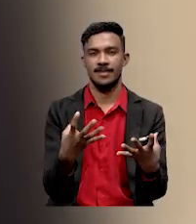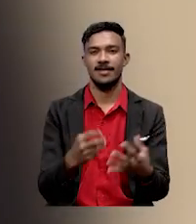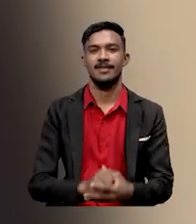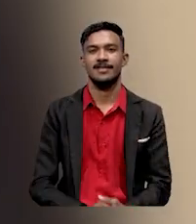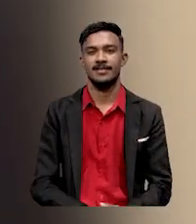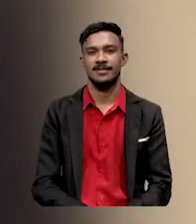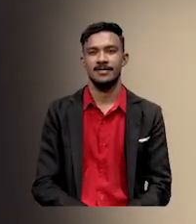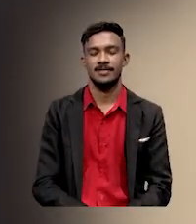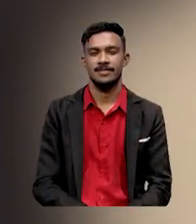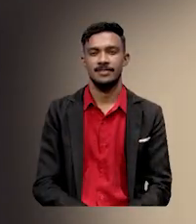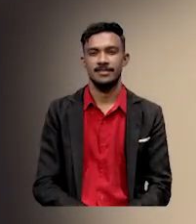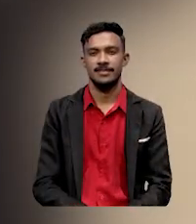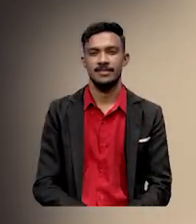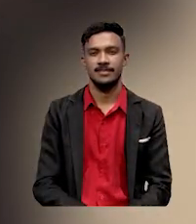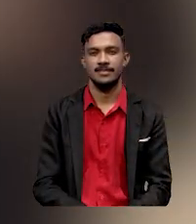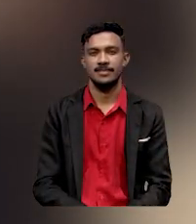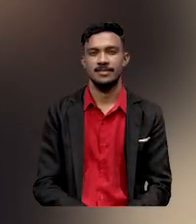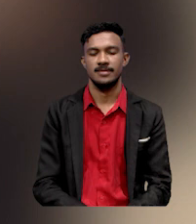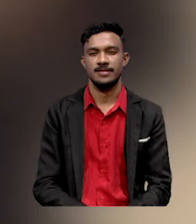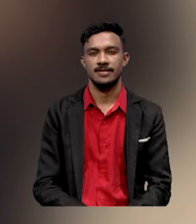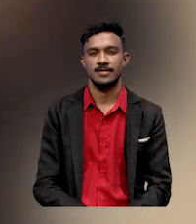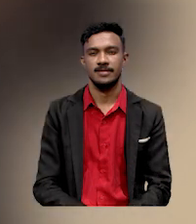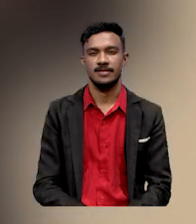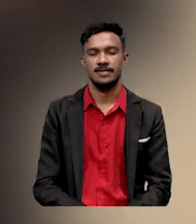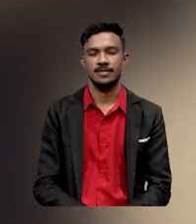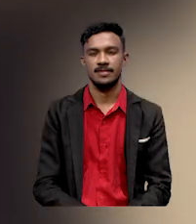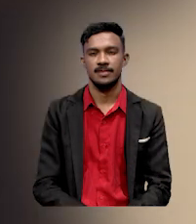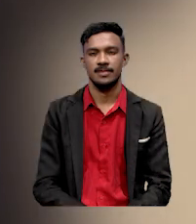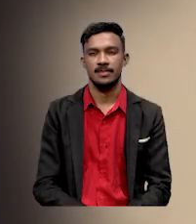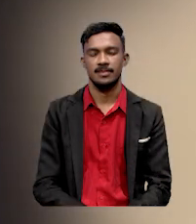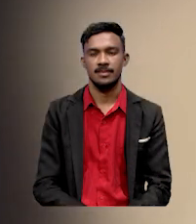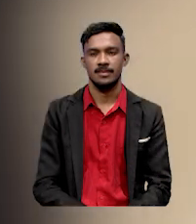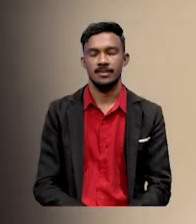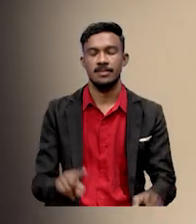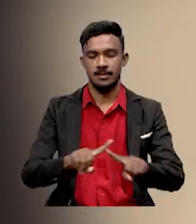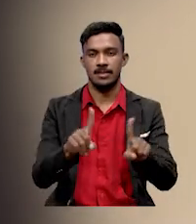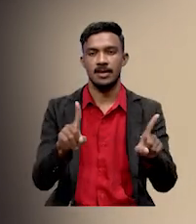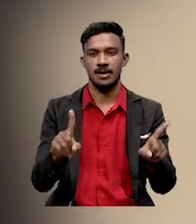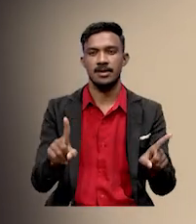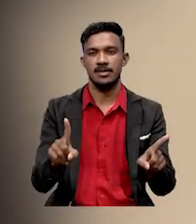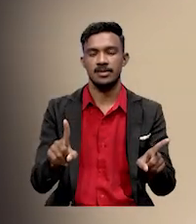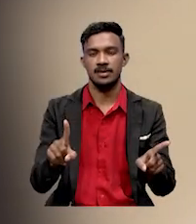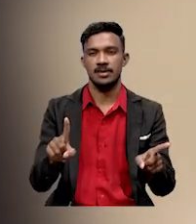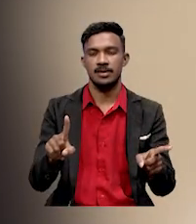E bem, aconteceu tudo. Mas